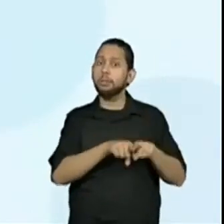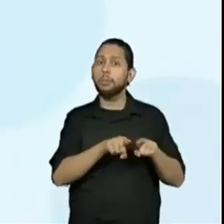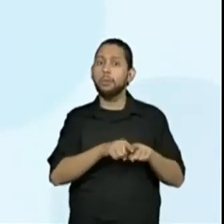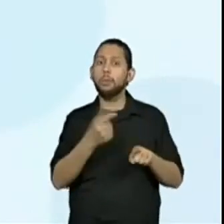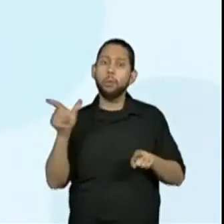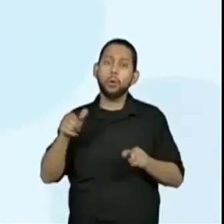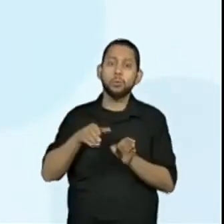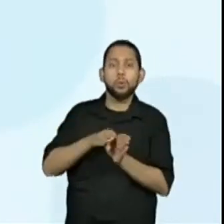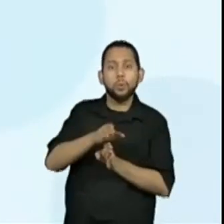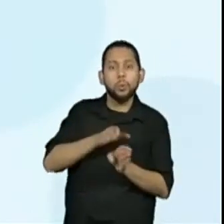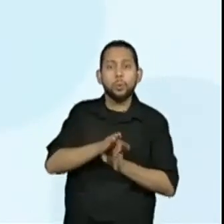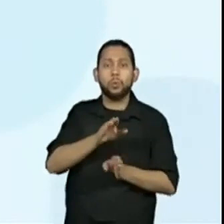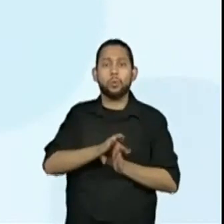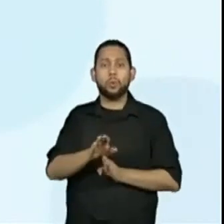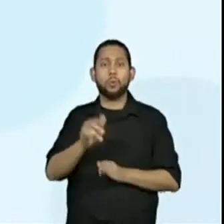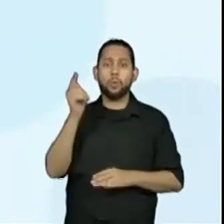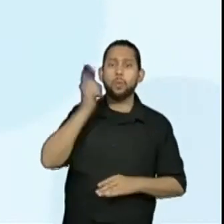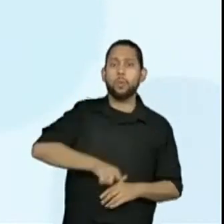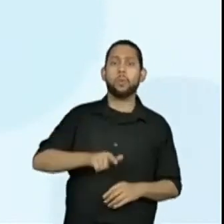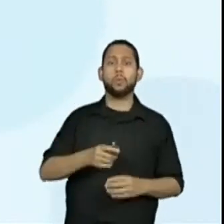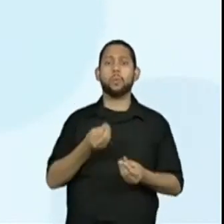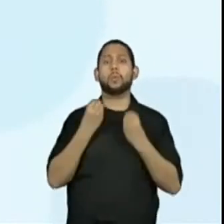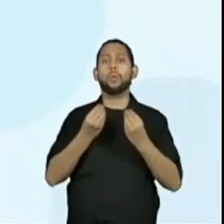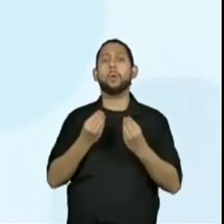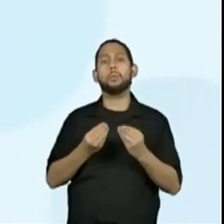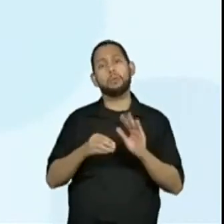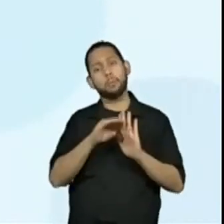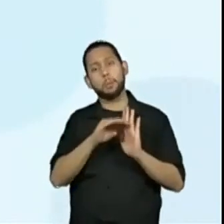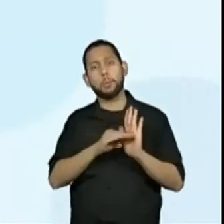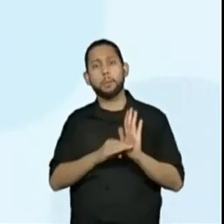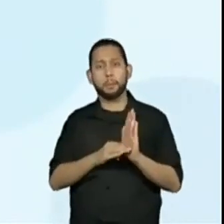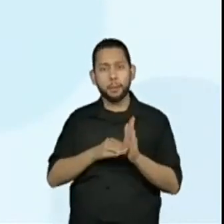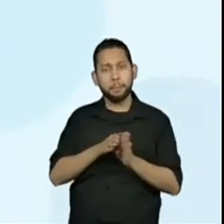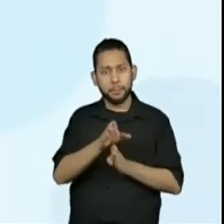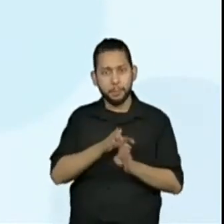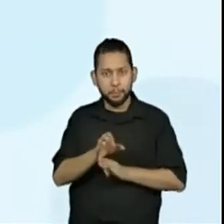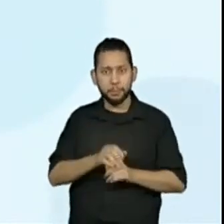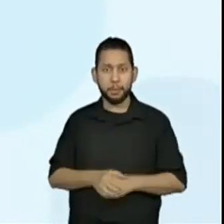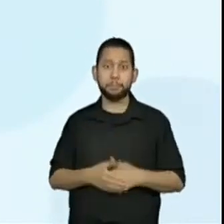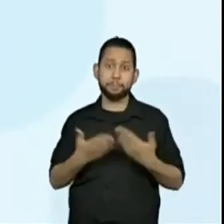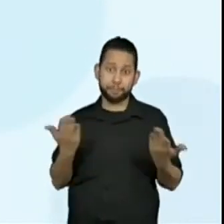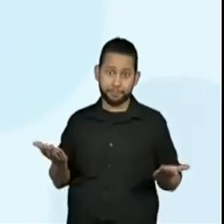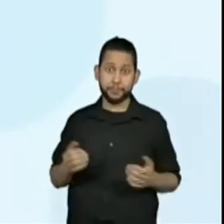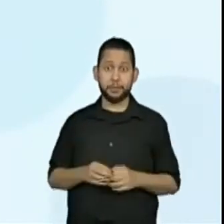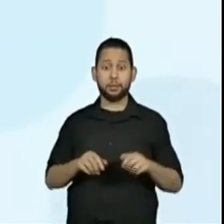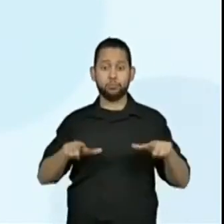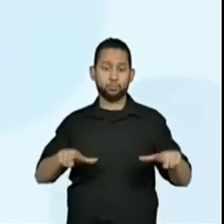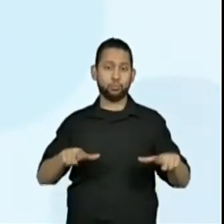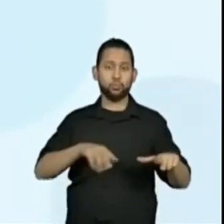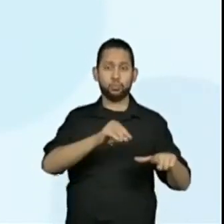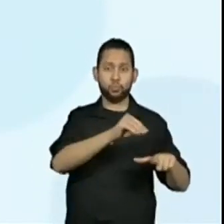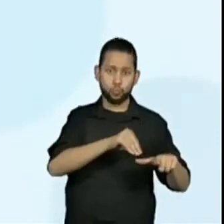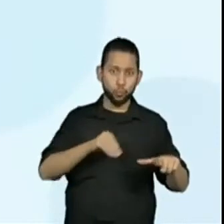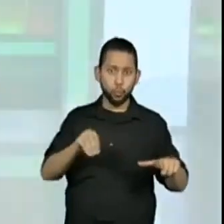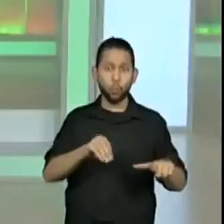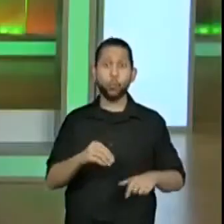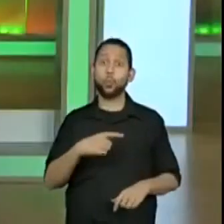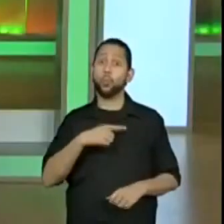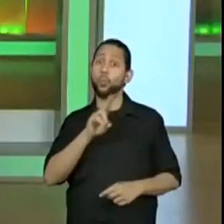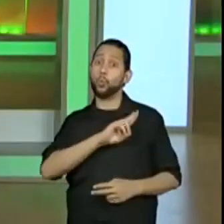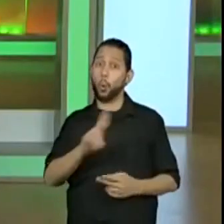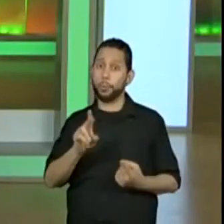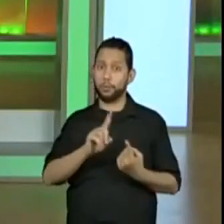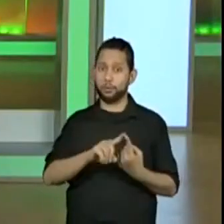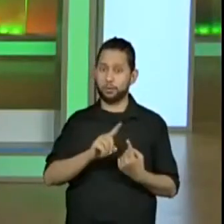para se obter a vitória. Então, esse é o jogo de tabuleiro. Então, a gente tem lá os jogos de mesa, tá? Podem ser chamados assim